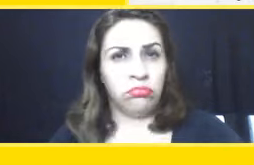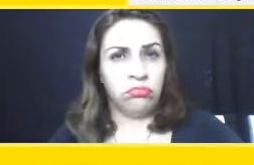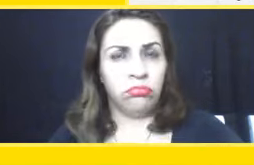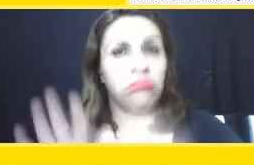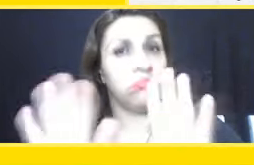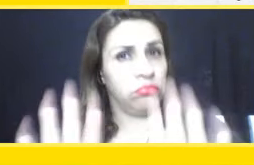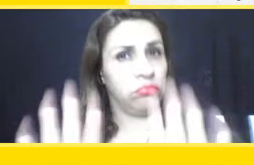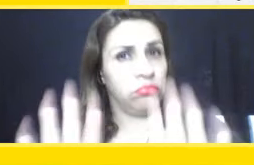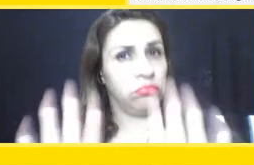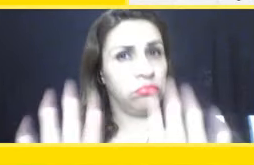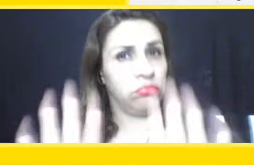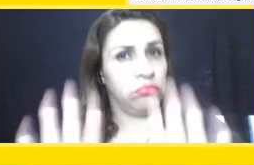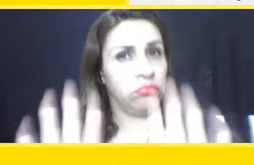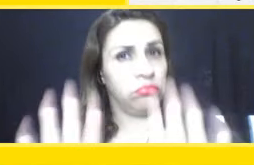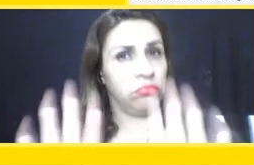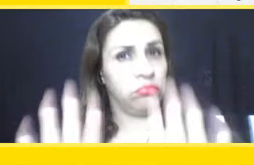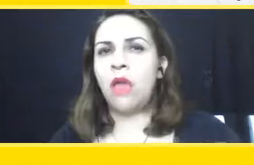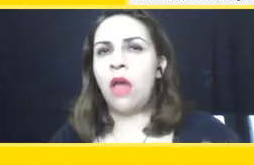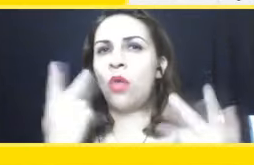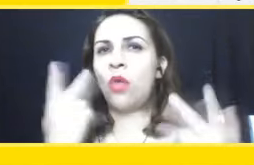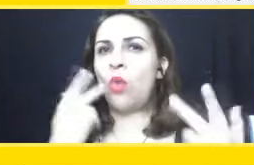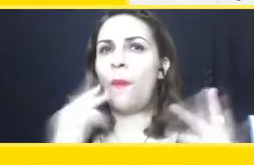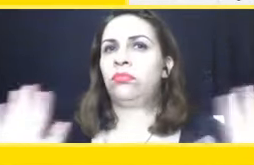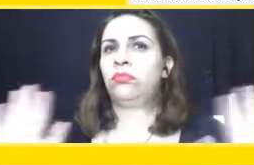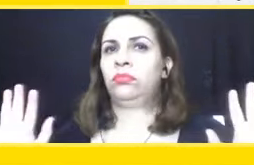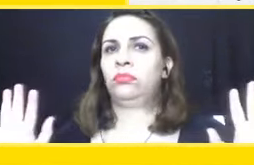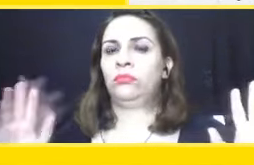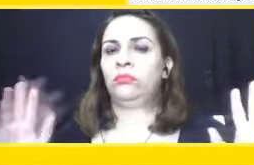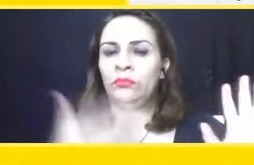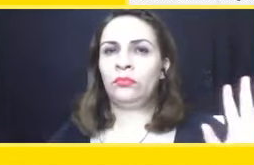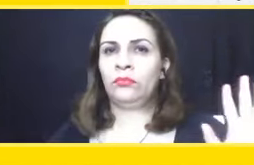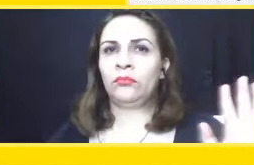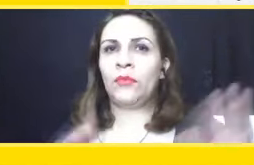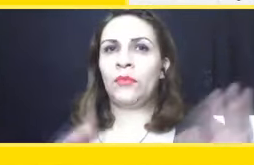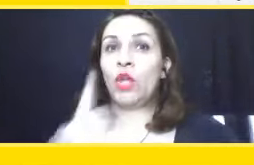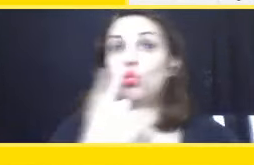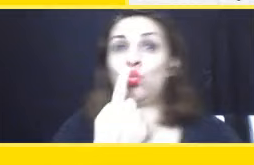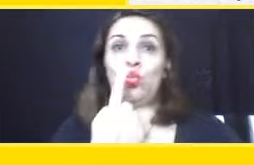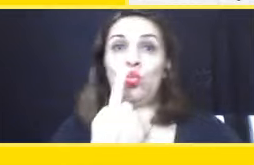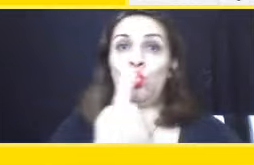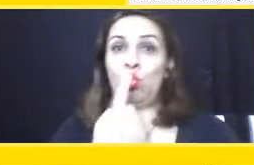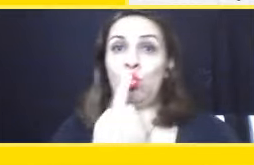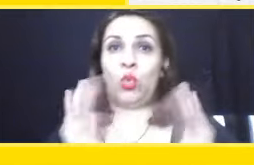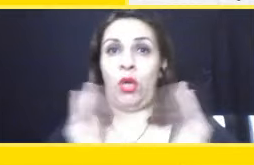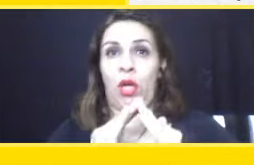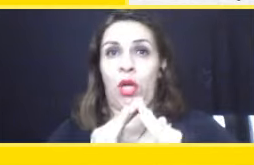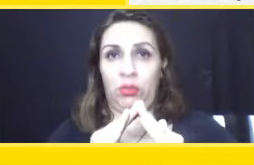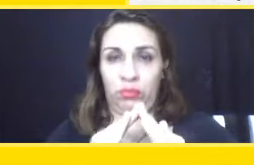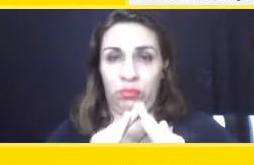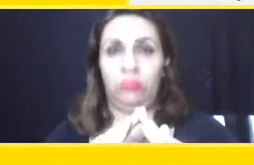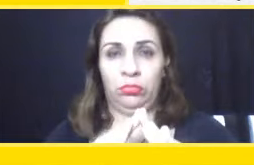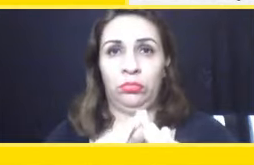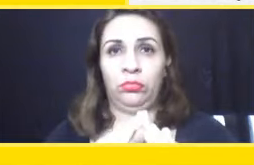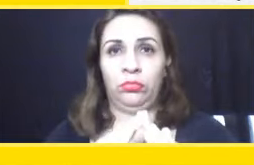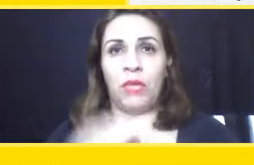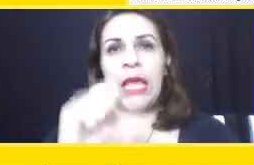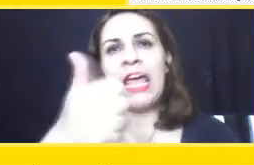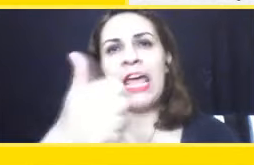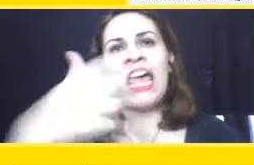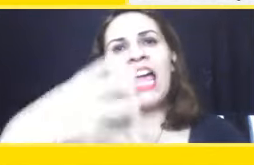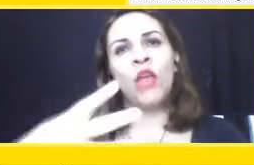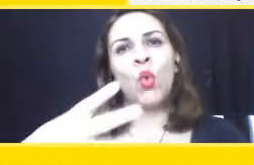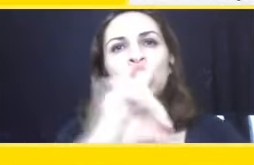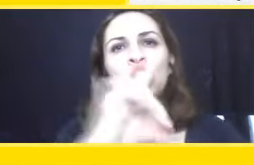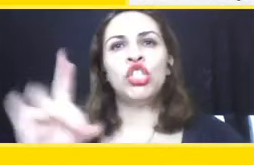não desenvolveu os sintomas. Então, ela é recomendada ficar no isolamento social. O que que é o isolamento social? Passa 14 dias sem